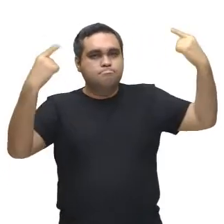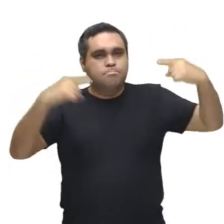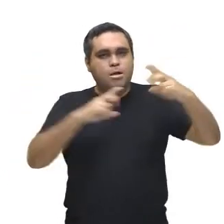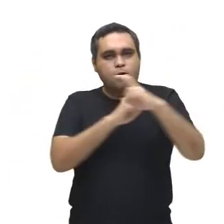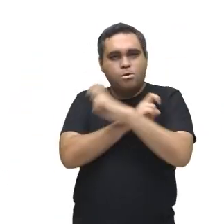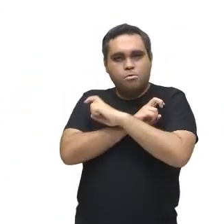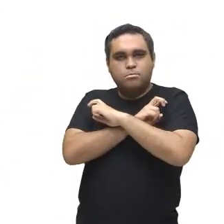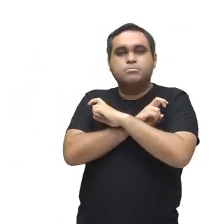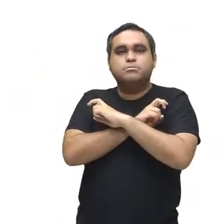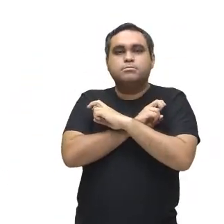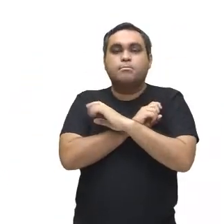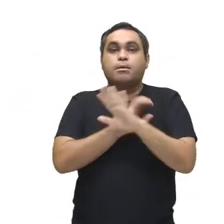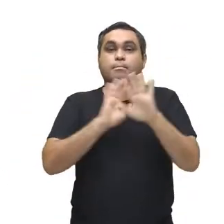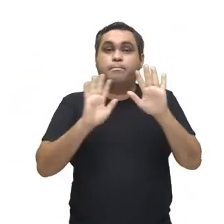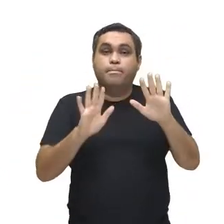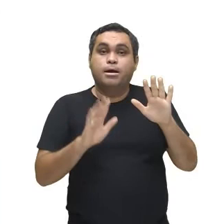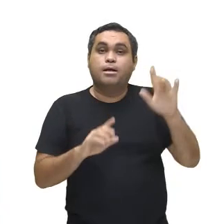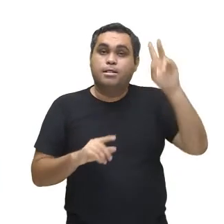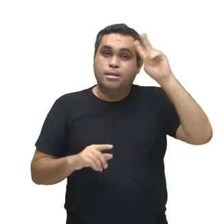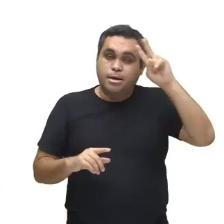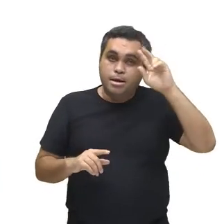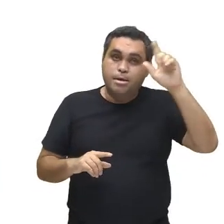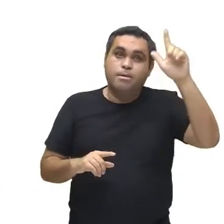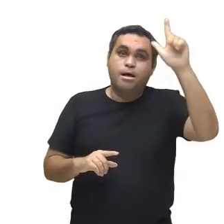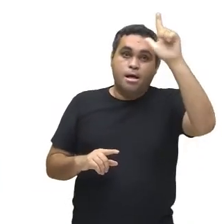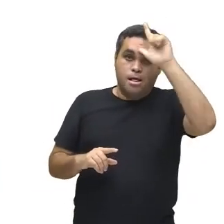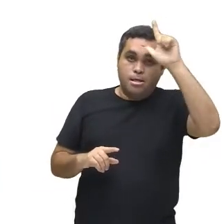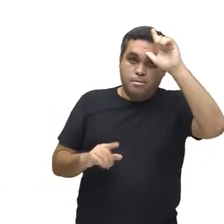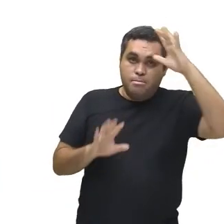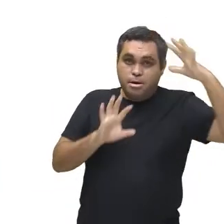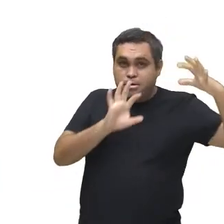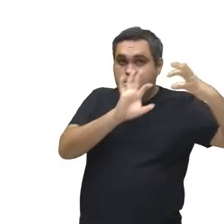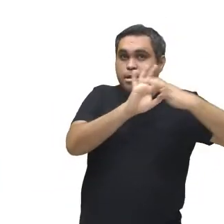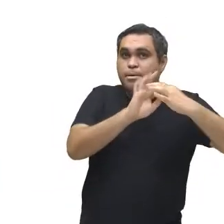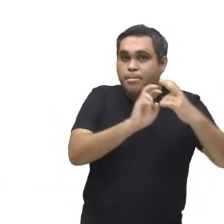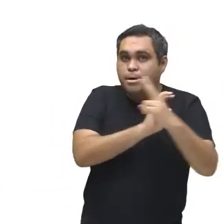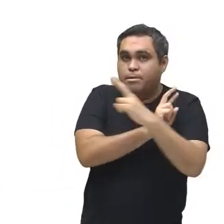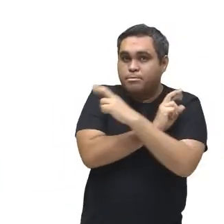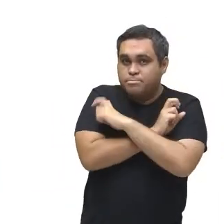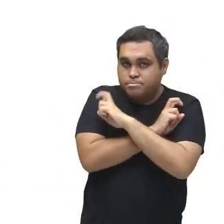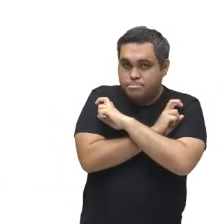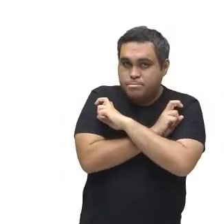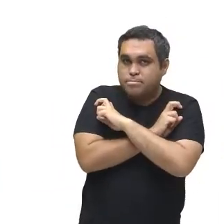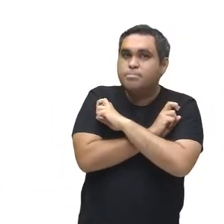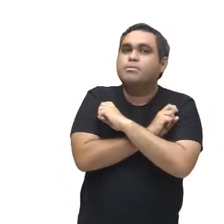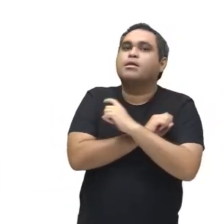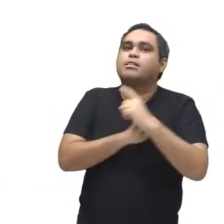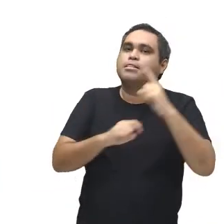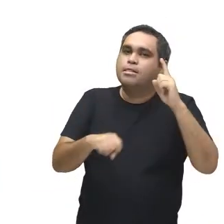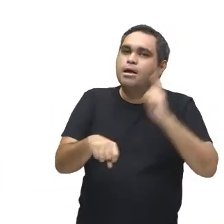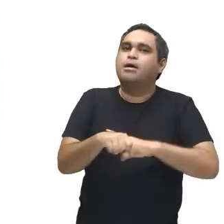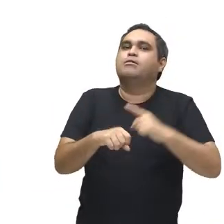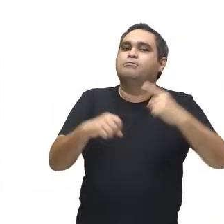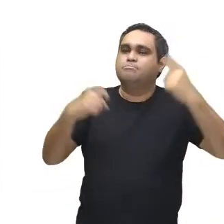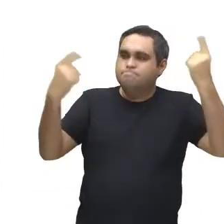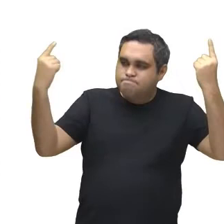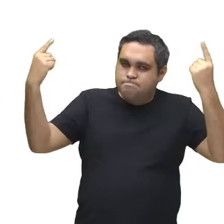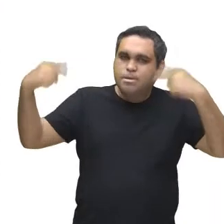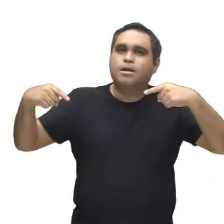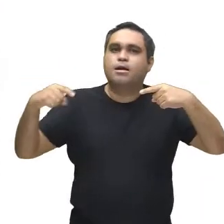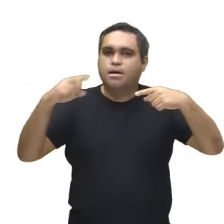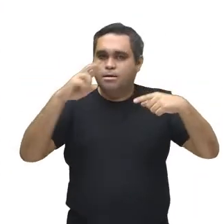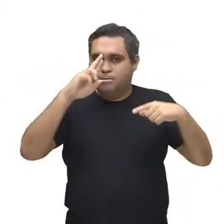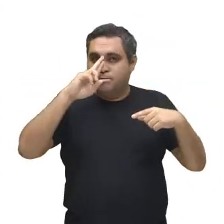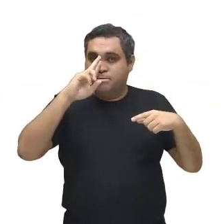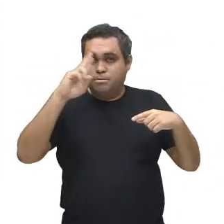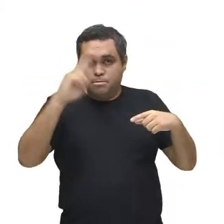aliança, a Alemanha, que era aliada do Império Austro-Húngaro, nesse momento declara guerra à Rússia, que por sua